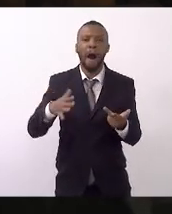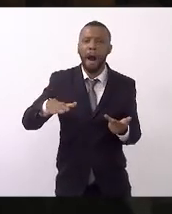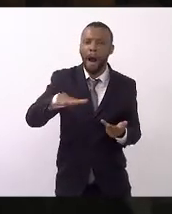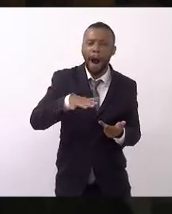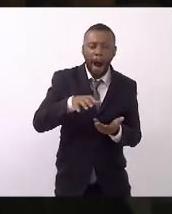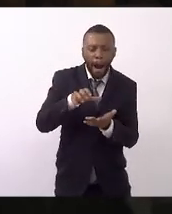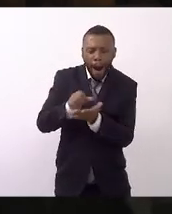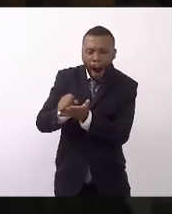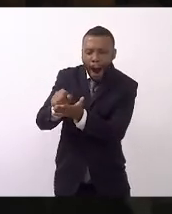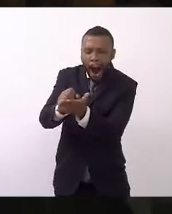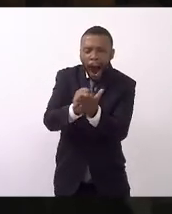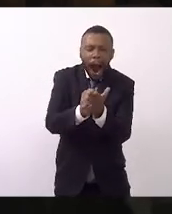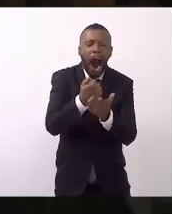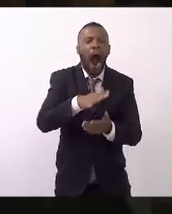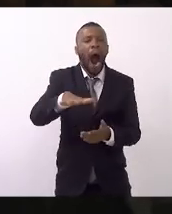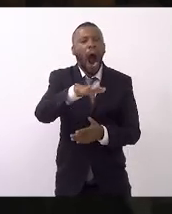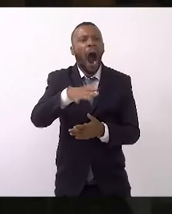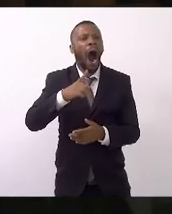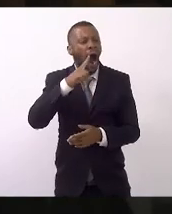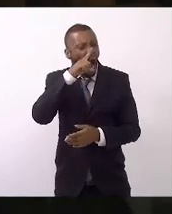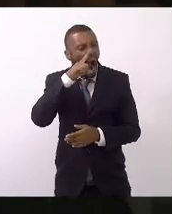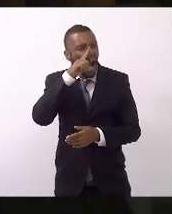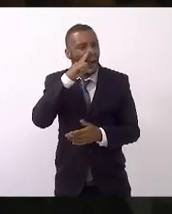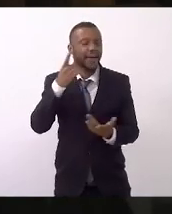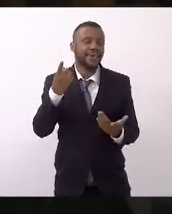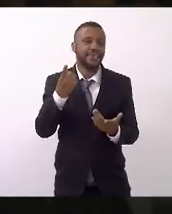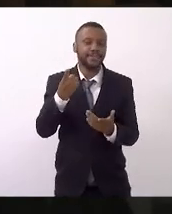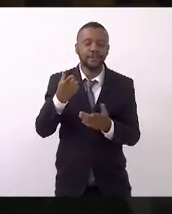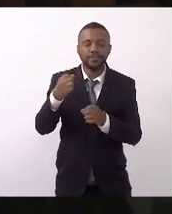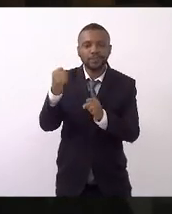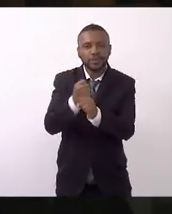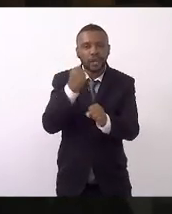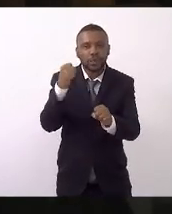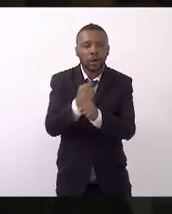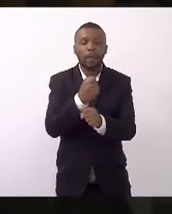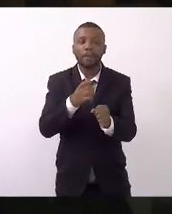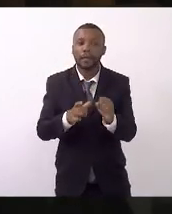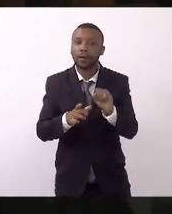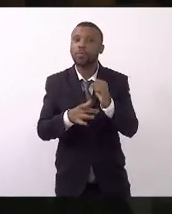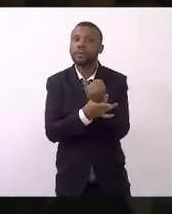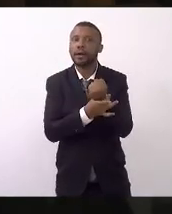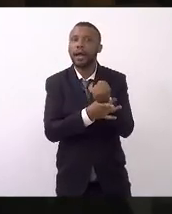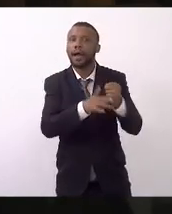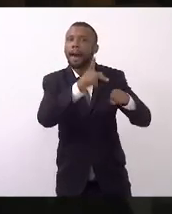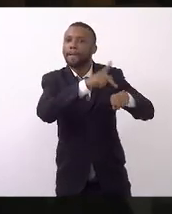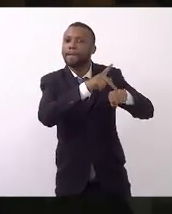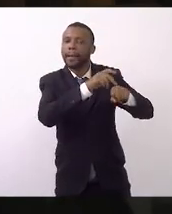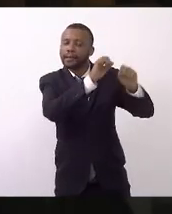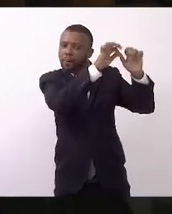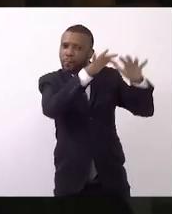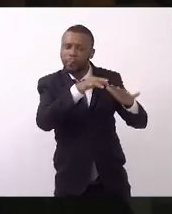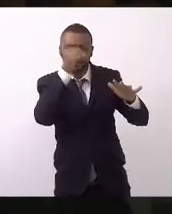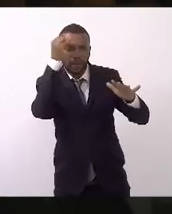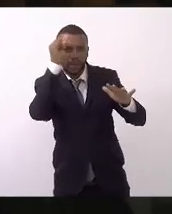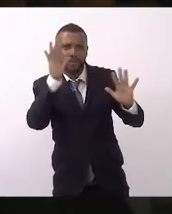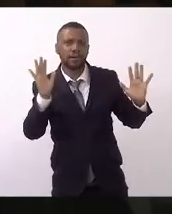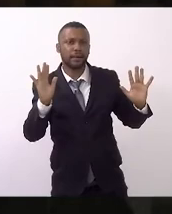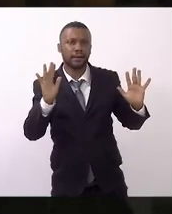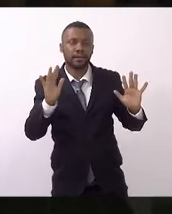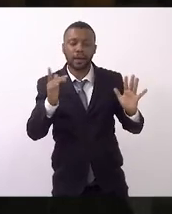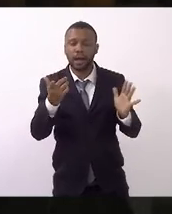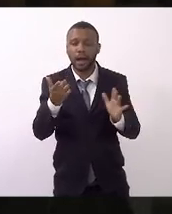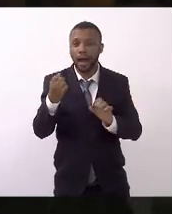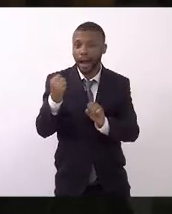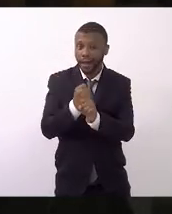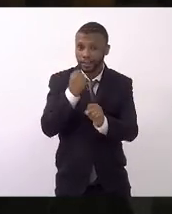mapeamento da área de risco, na área das obras de contenção de encostas, na área de obras de